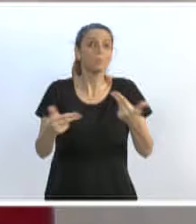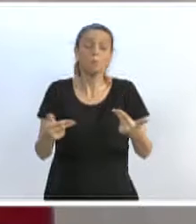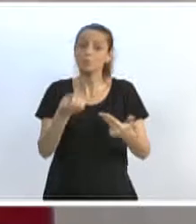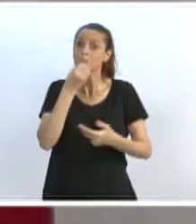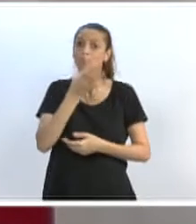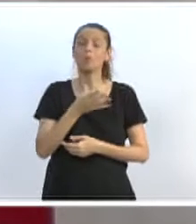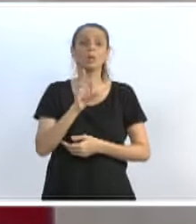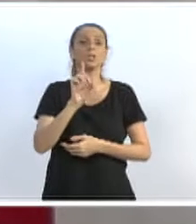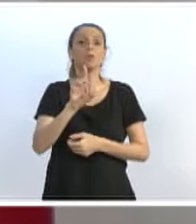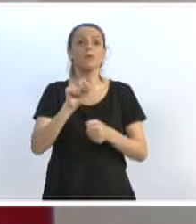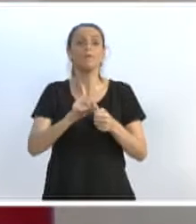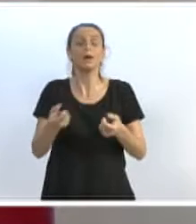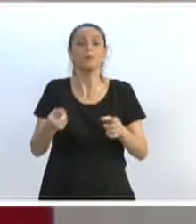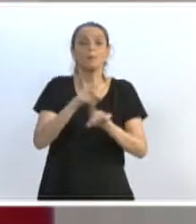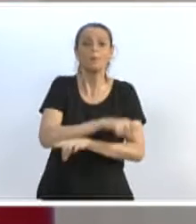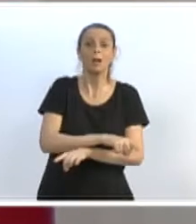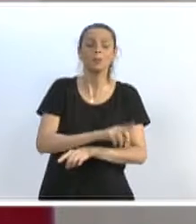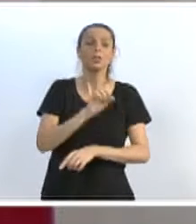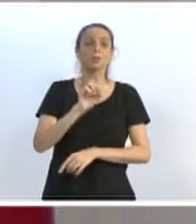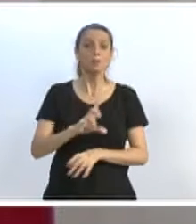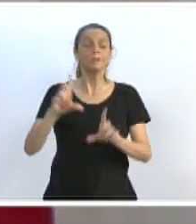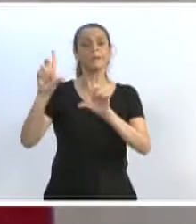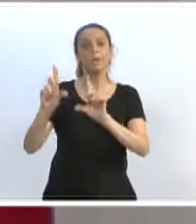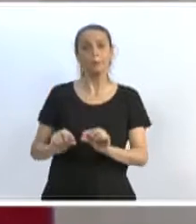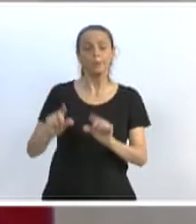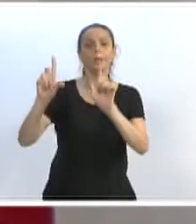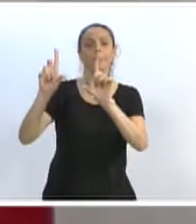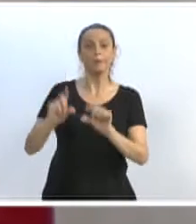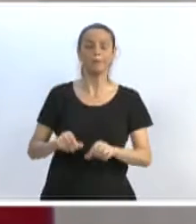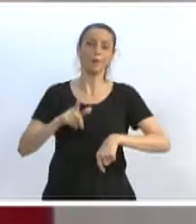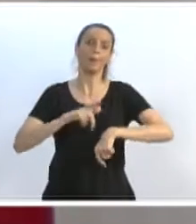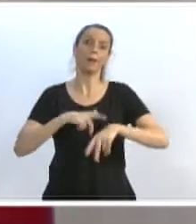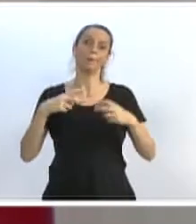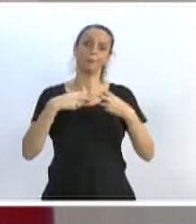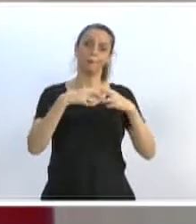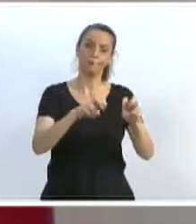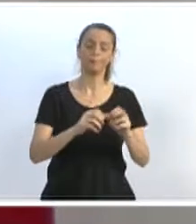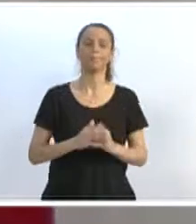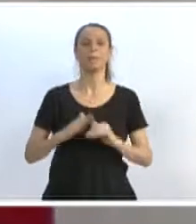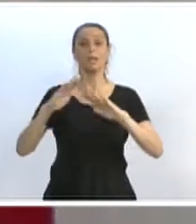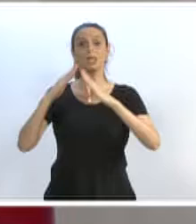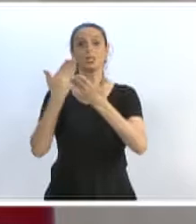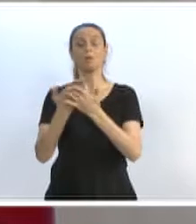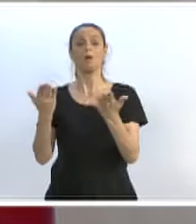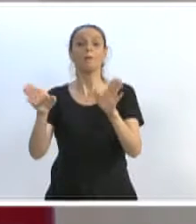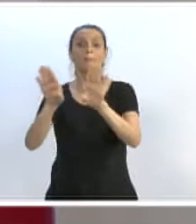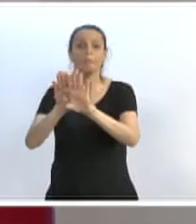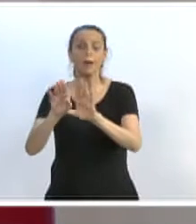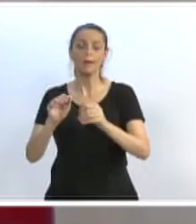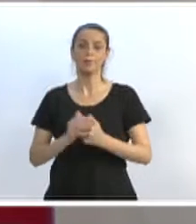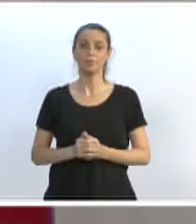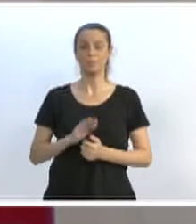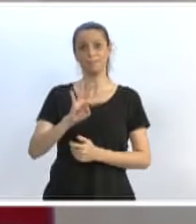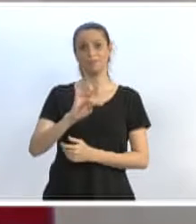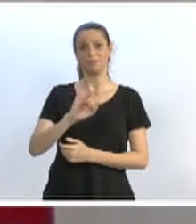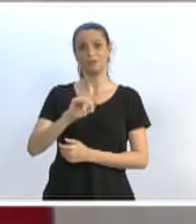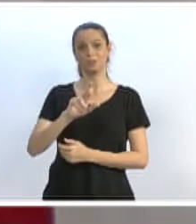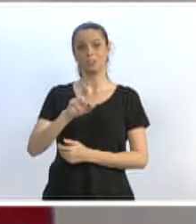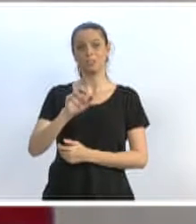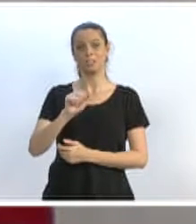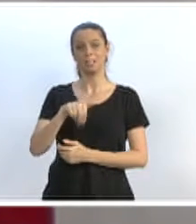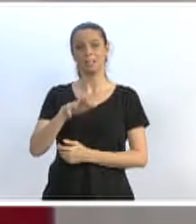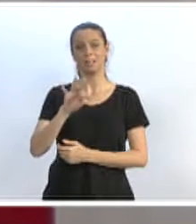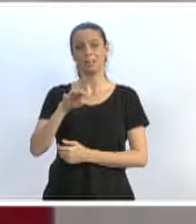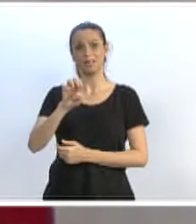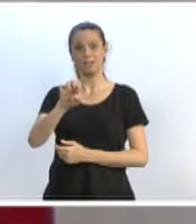contrário. Tira os horários de ônibus da nossa comunidade, fecha a escola Tiradentes, conforme estão os moradores